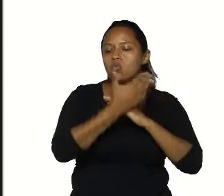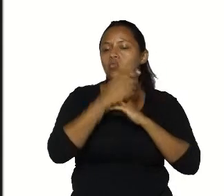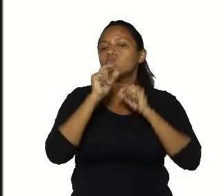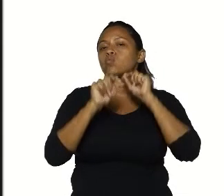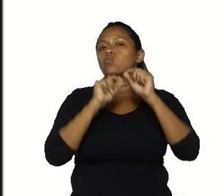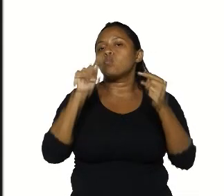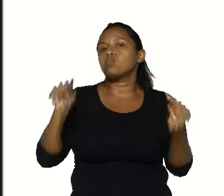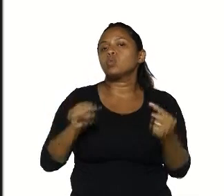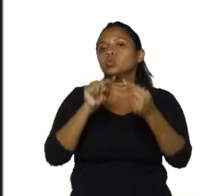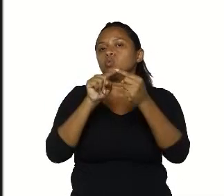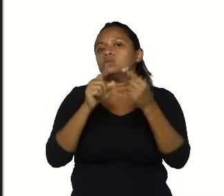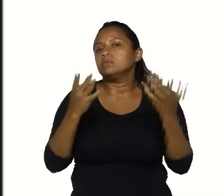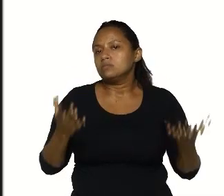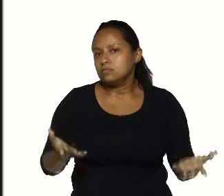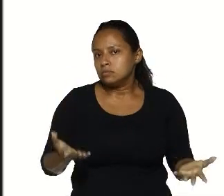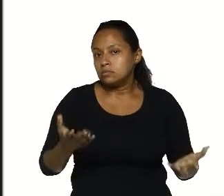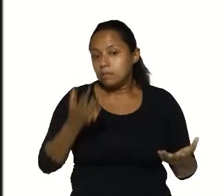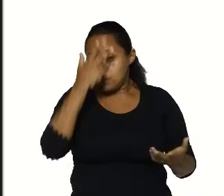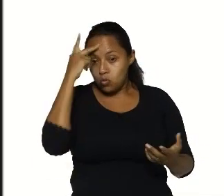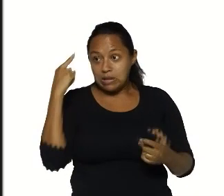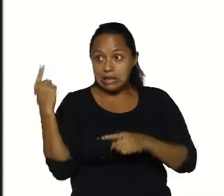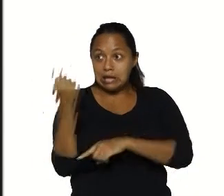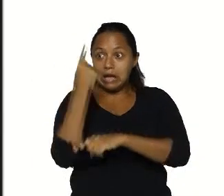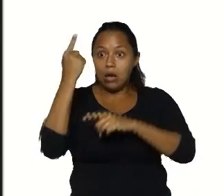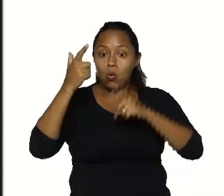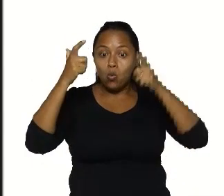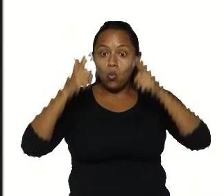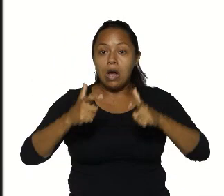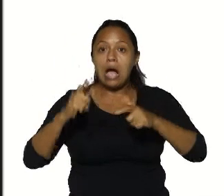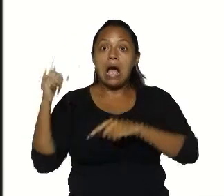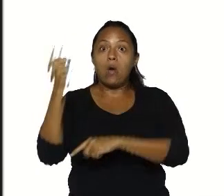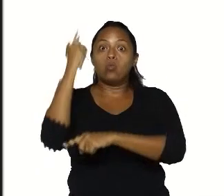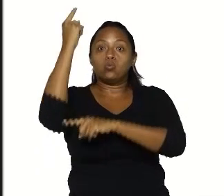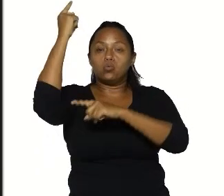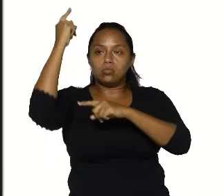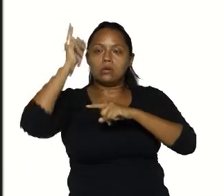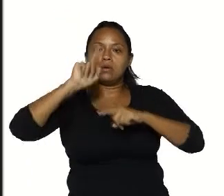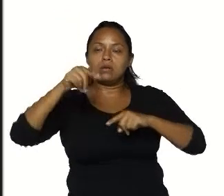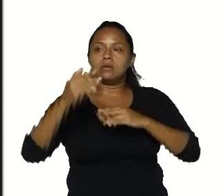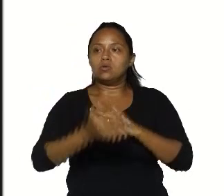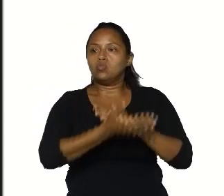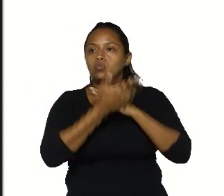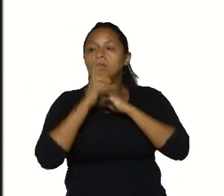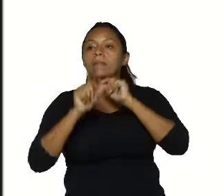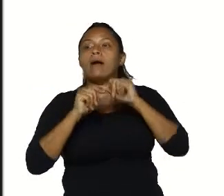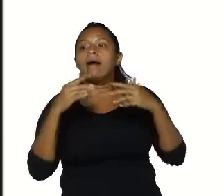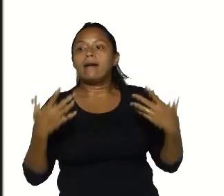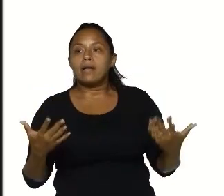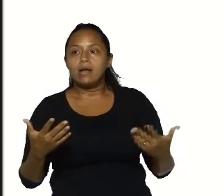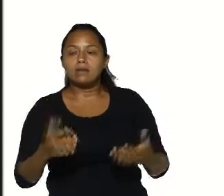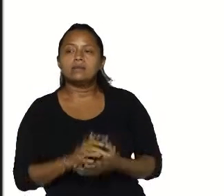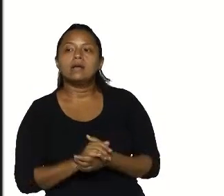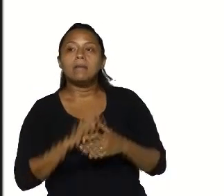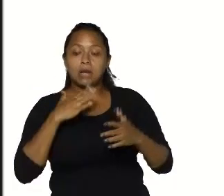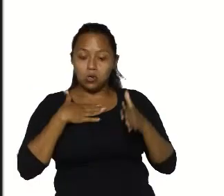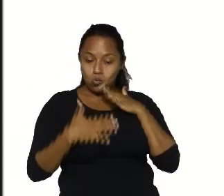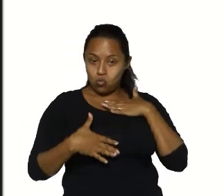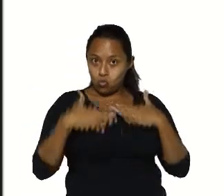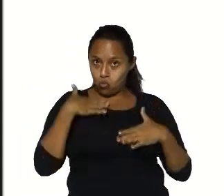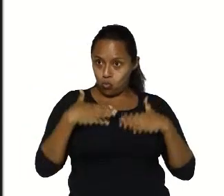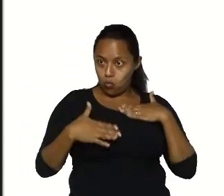que está em uma grande altitude. Essas medidas, gente, elas servem para que o